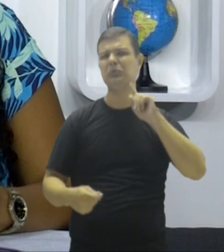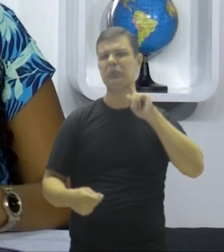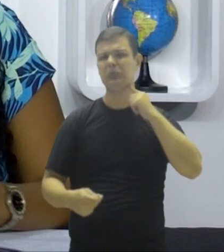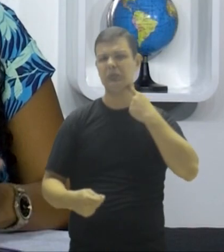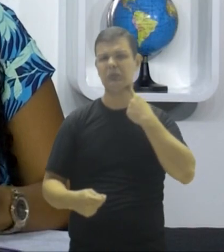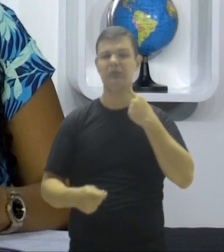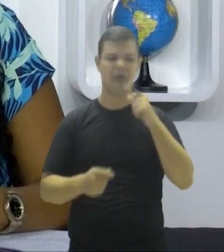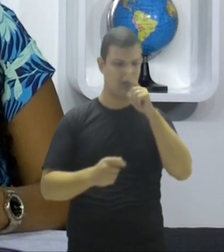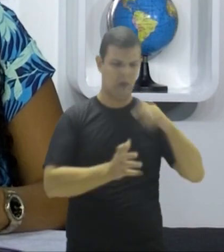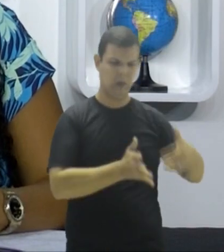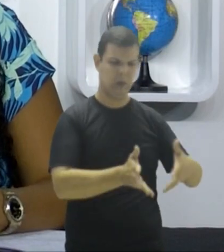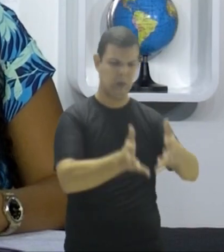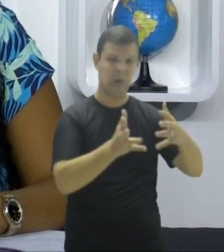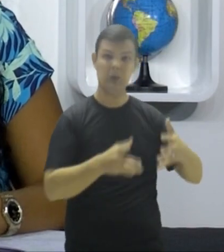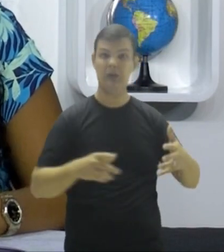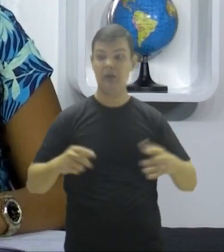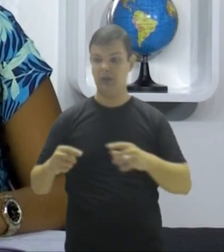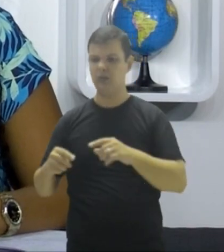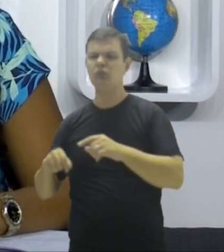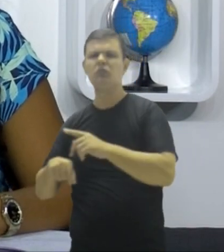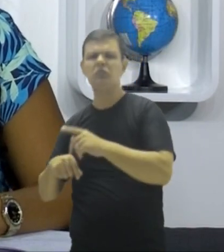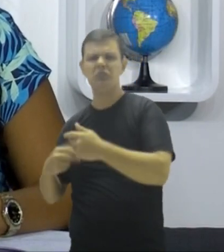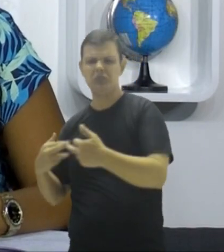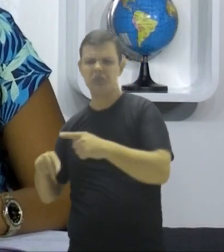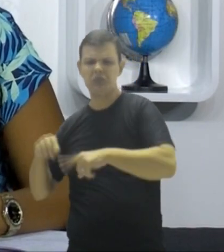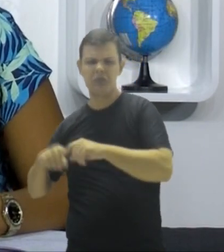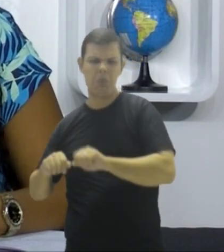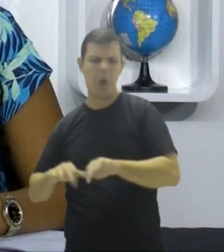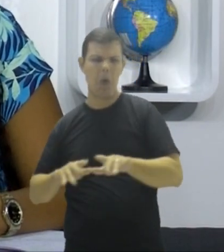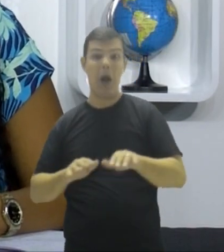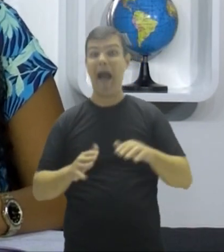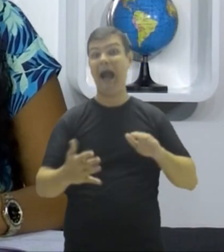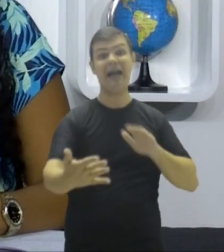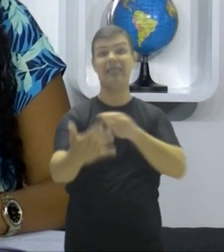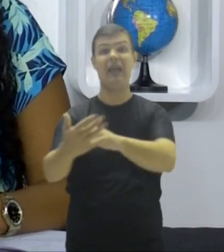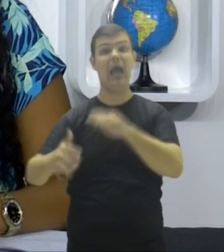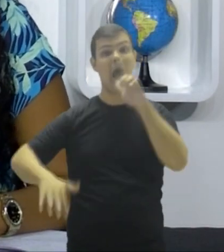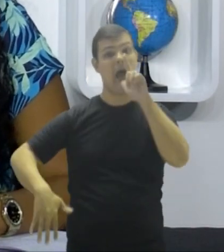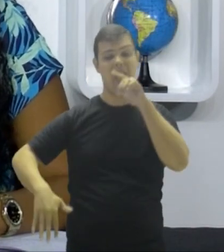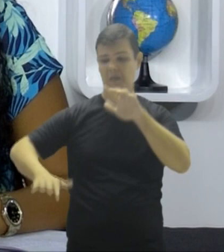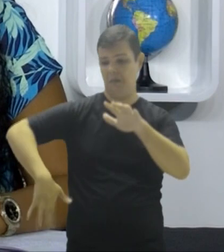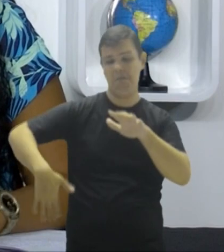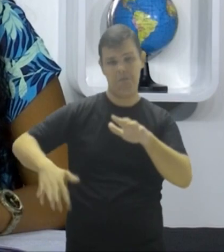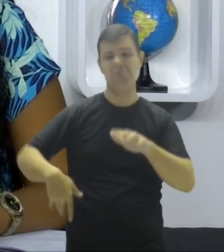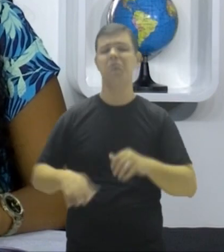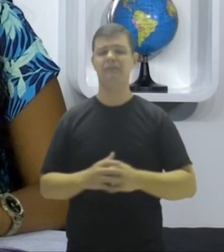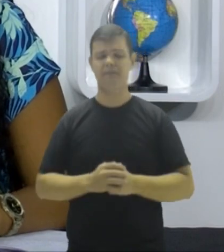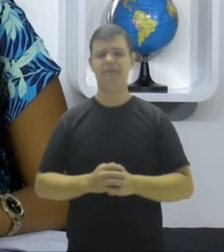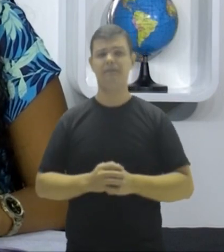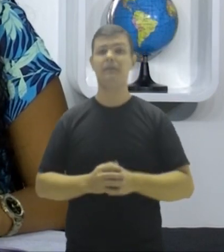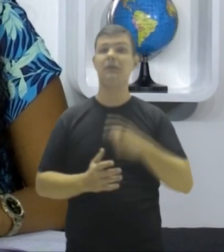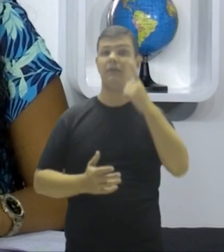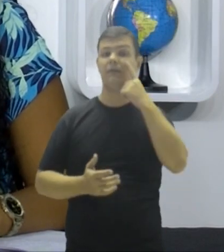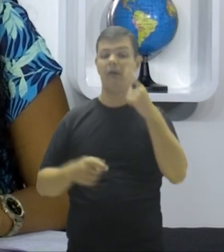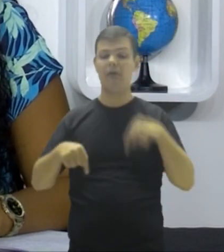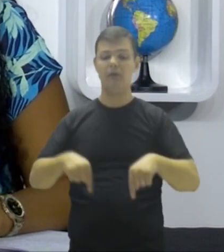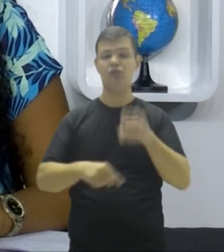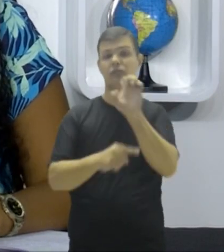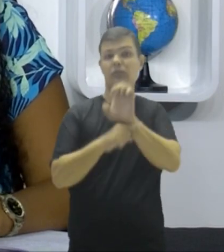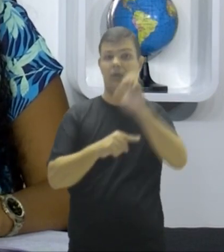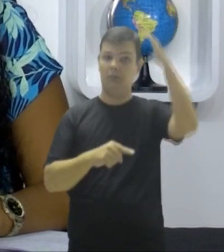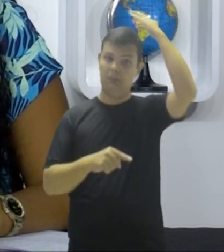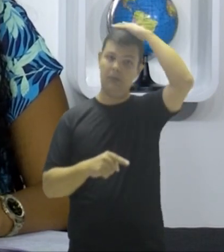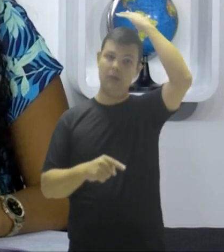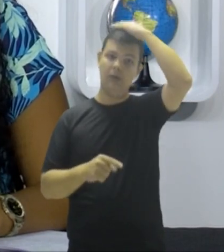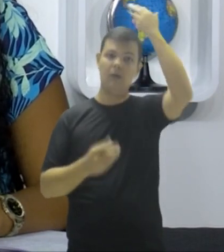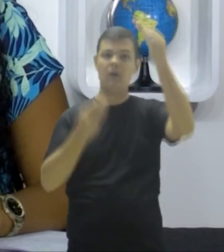aqueles efluentes, aqueles resíduos minerais chegaram ao oceano, ao mar. Então vamos observar aqui sobre a situação do estado do Pará